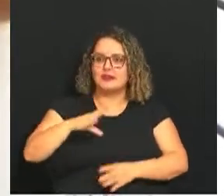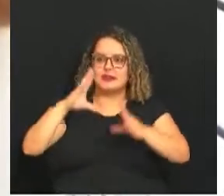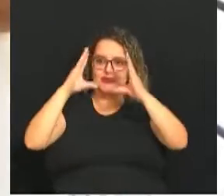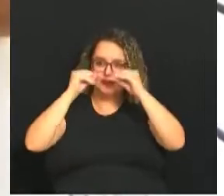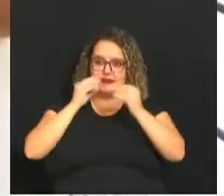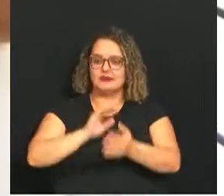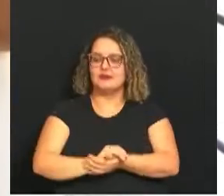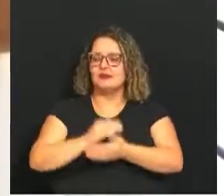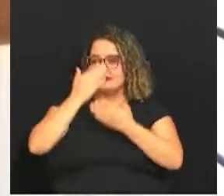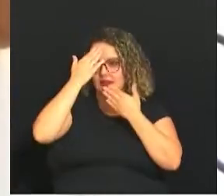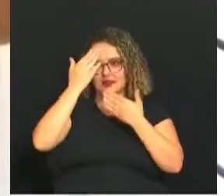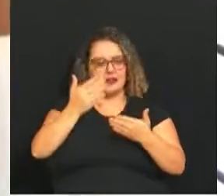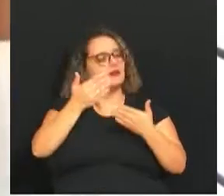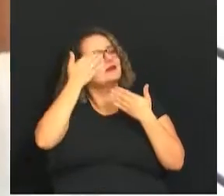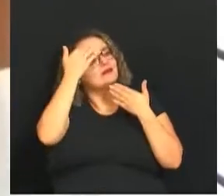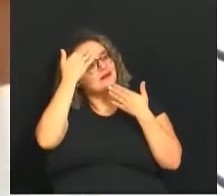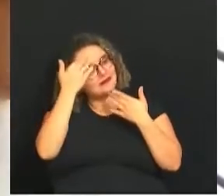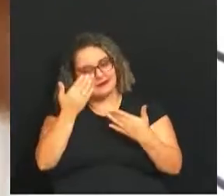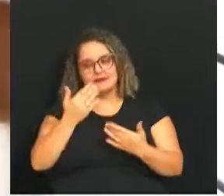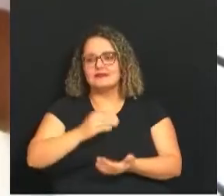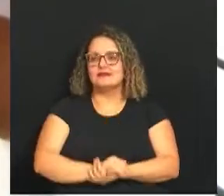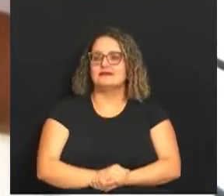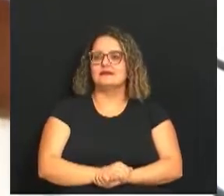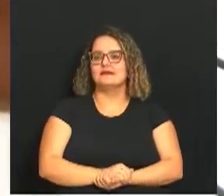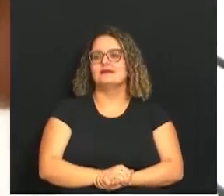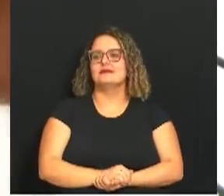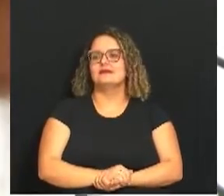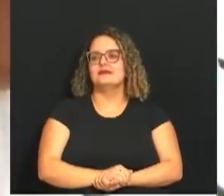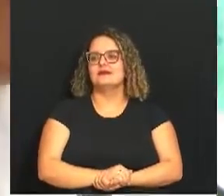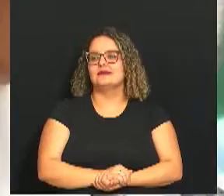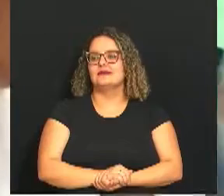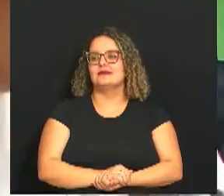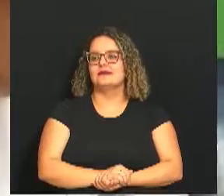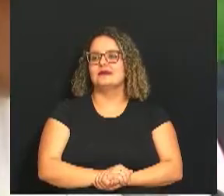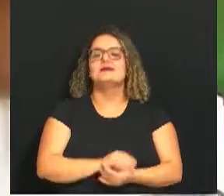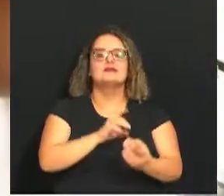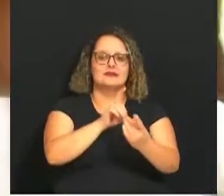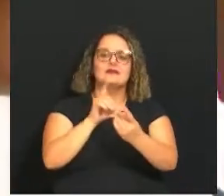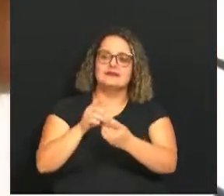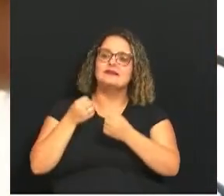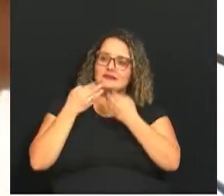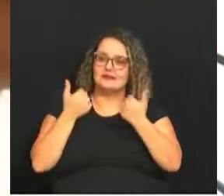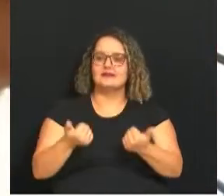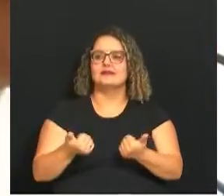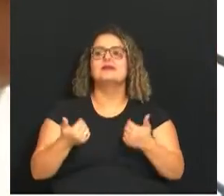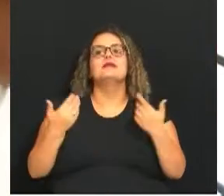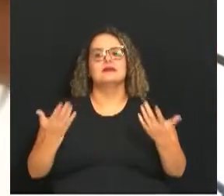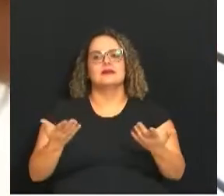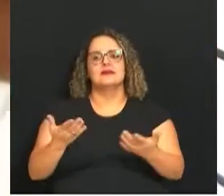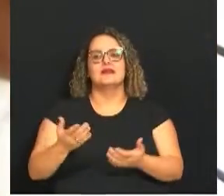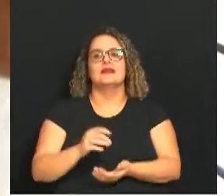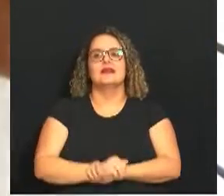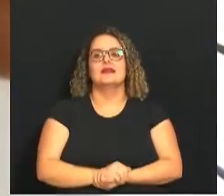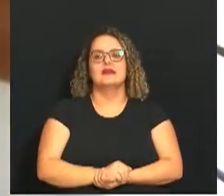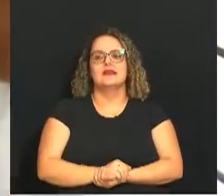Eu que agradeço. É só, obrigado. É só vir que a gente atende bem aqui. É isso aí, eu volto com você,